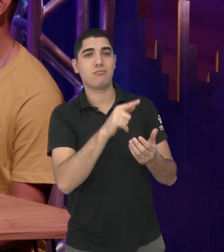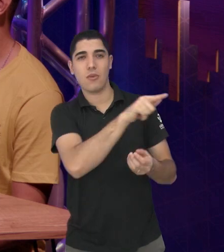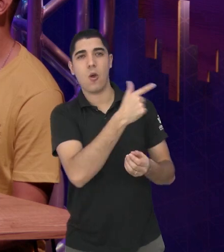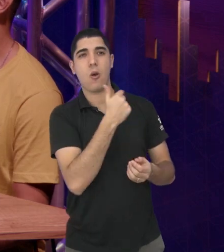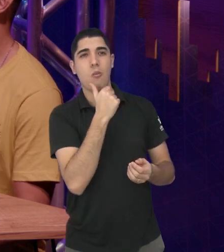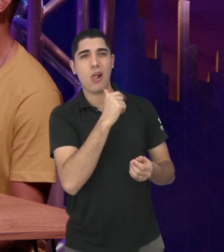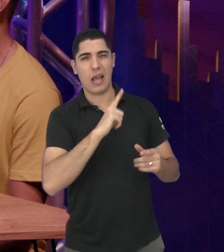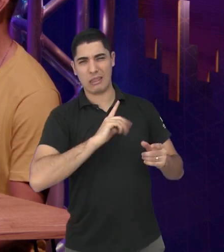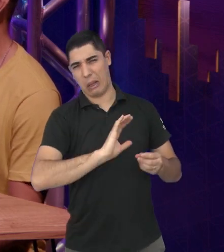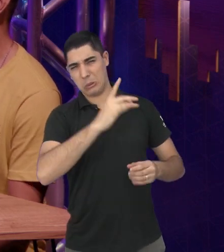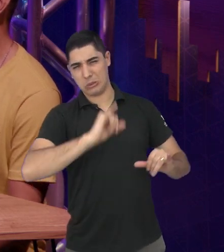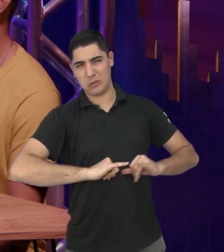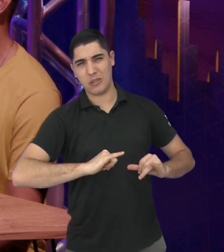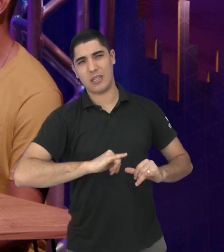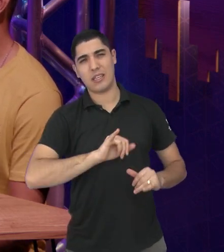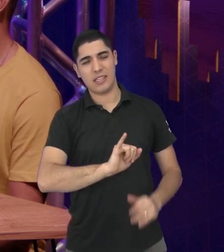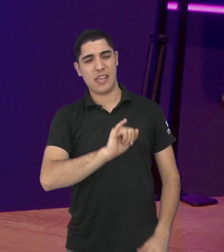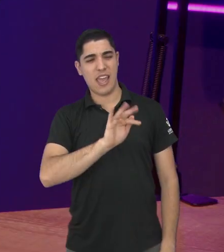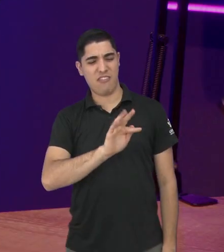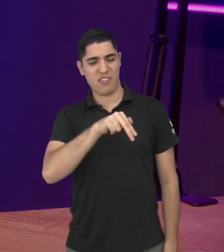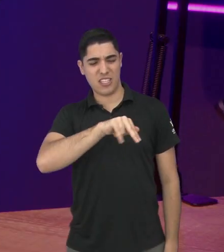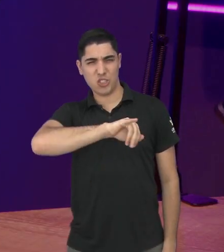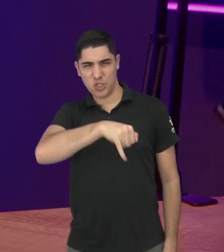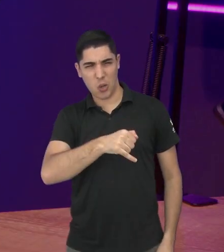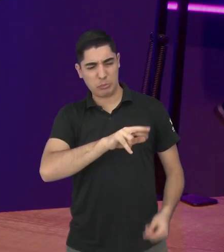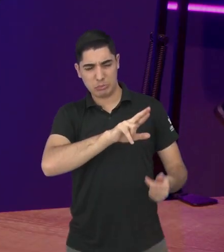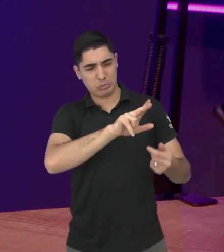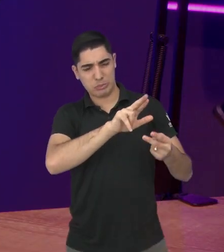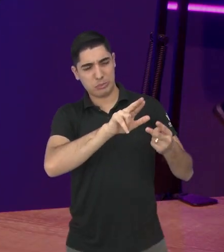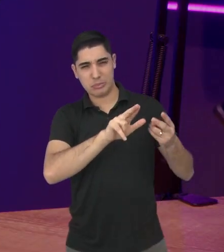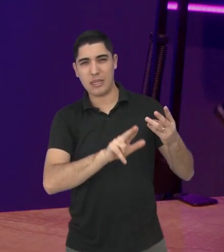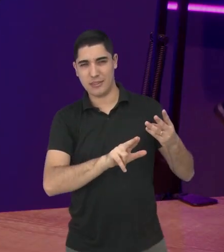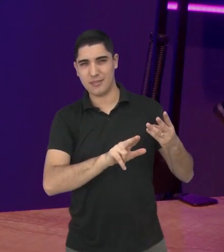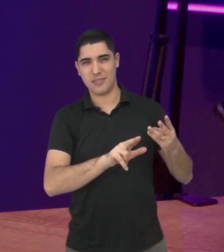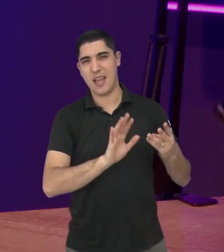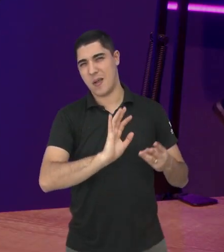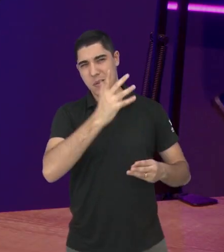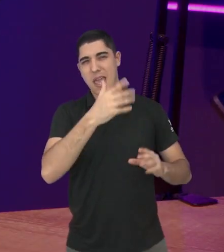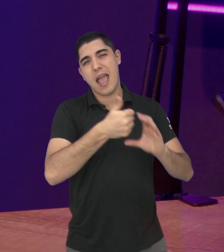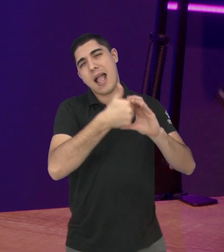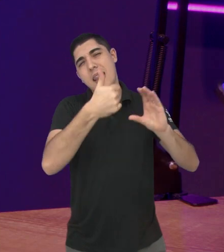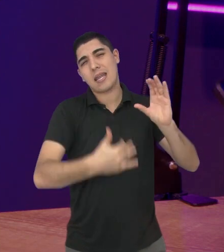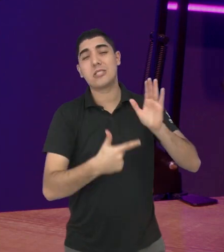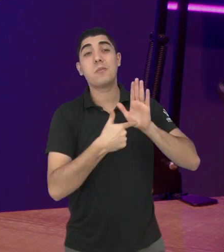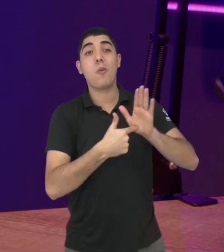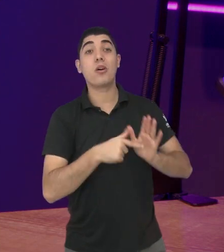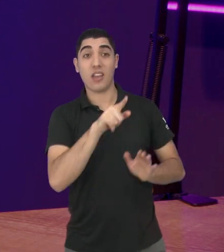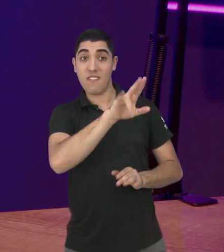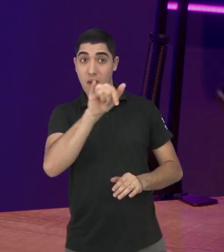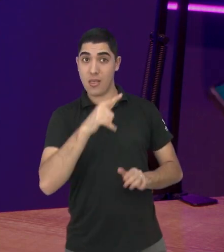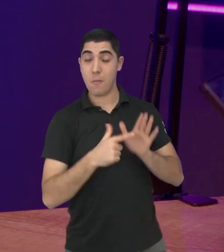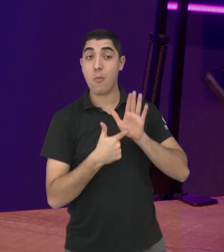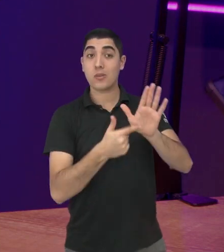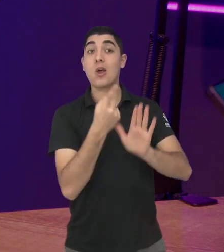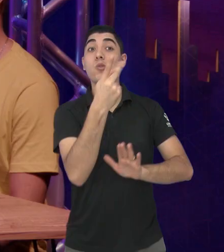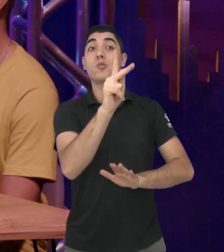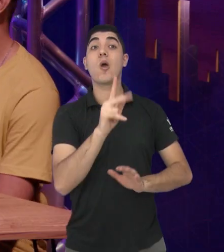de muito sofrimento, que é INFJ. Então, pros NF, assistam que vocês vão se sentir